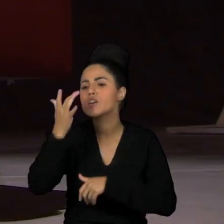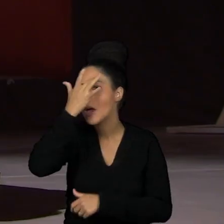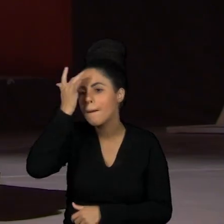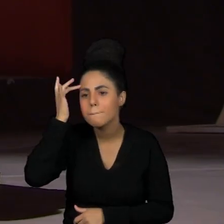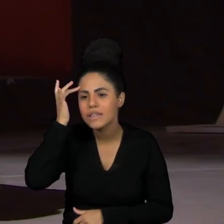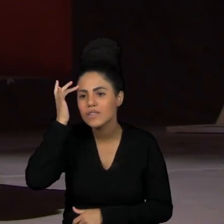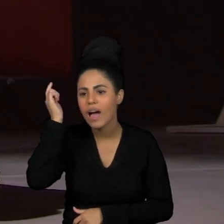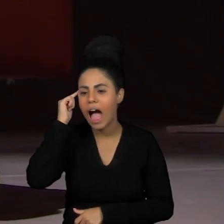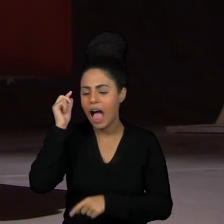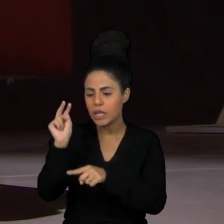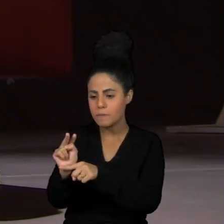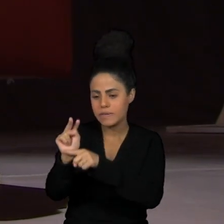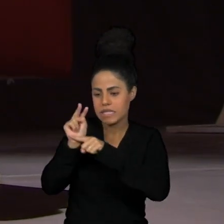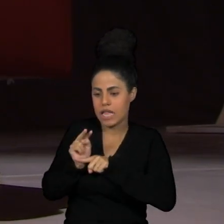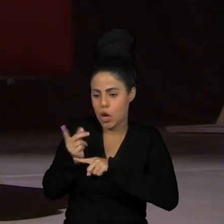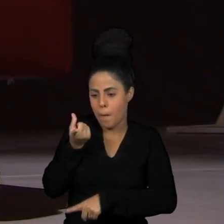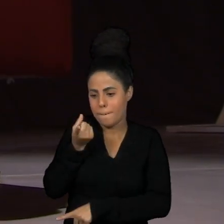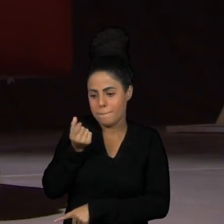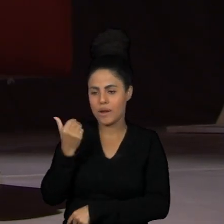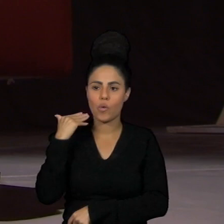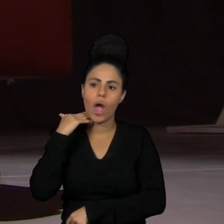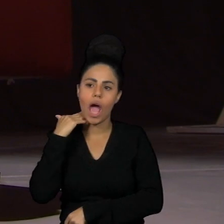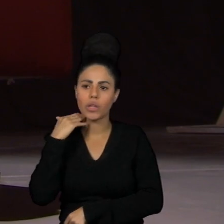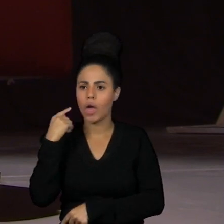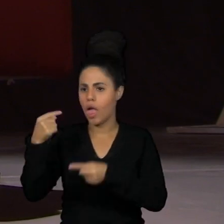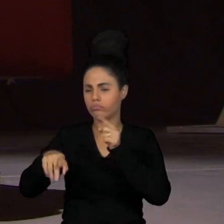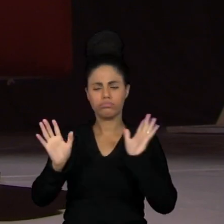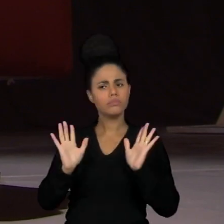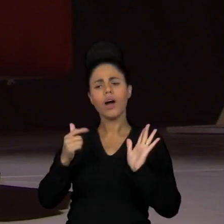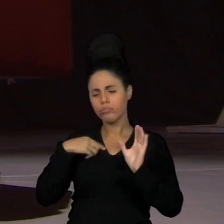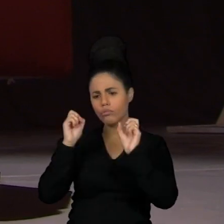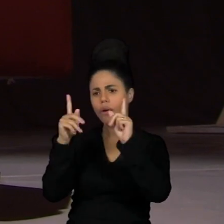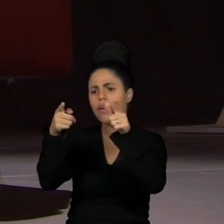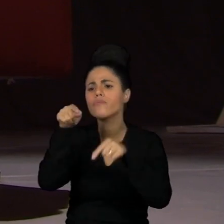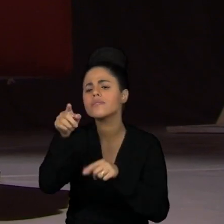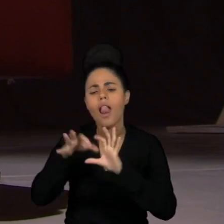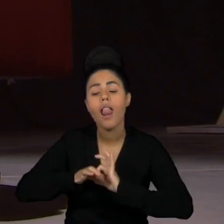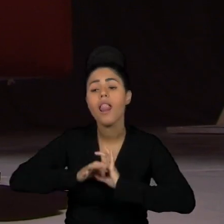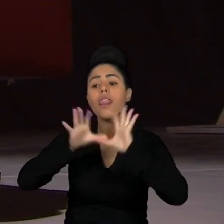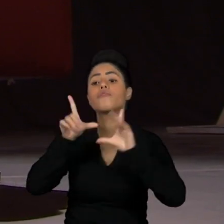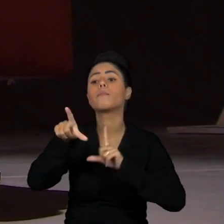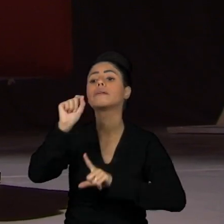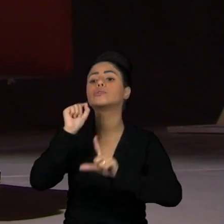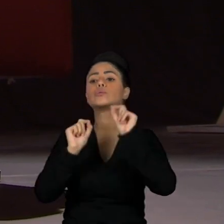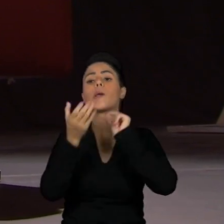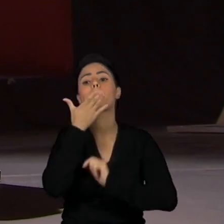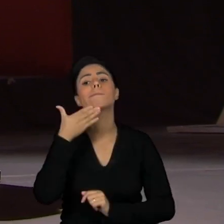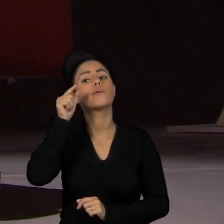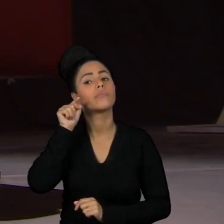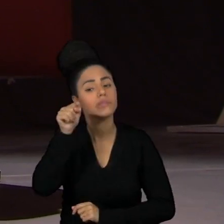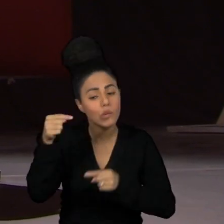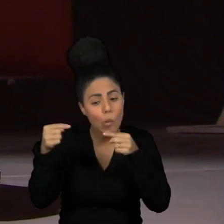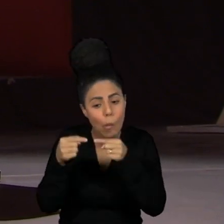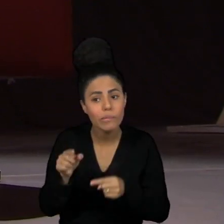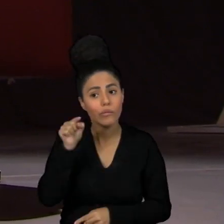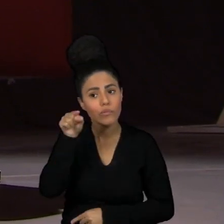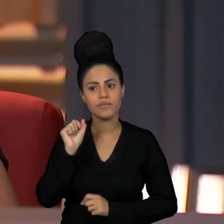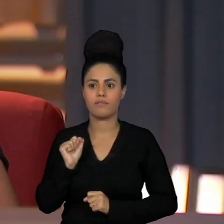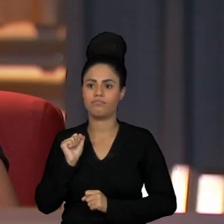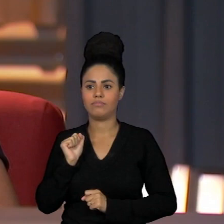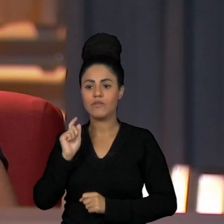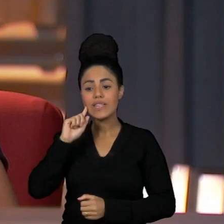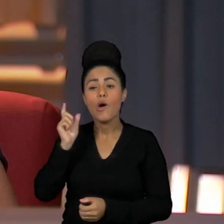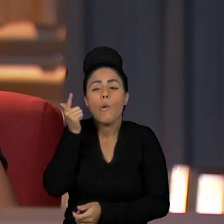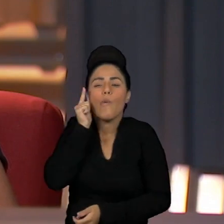pegar um dinheiro emprestado no banco. Eu não sou contra você pegar um empréstimo ou financiar uma casa. Eu acho que desde que aquela parcela caiba no seu bolso,